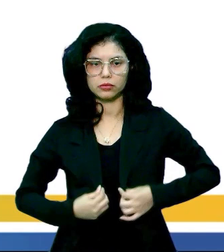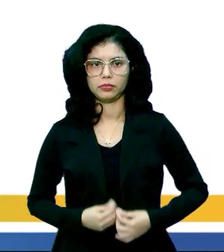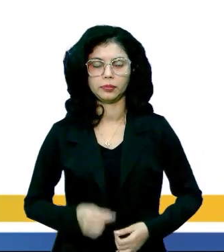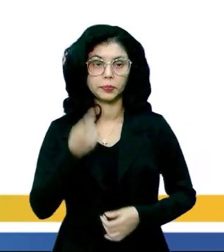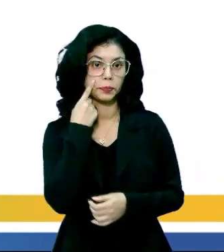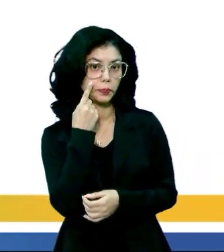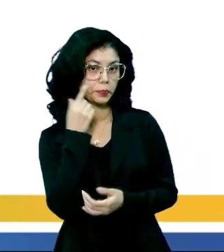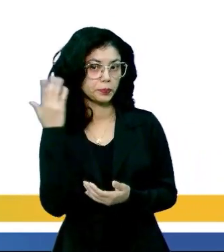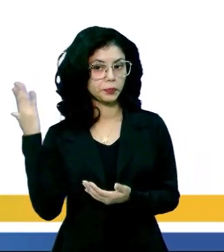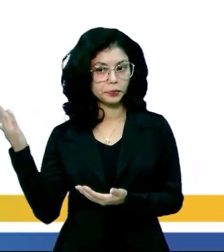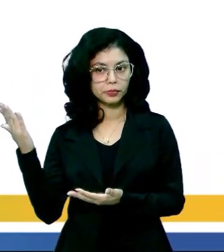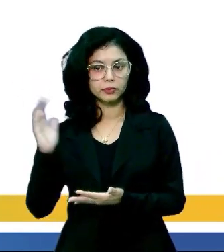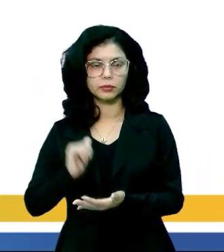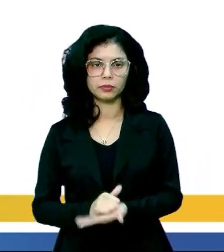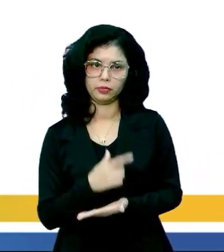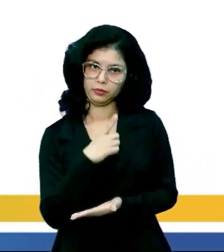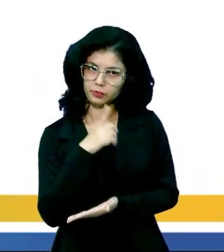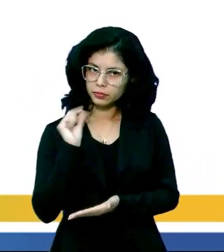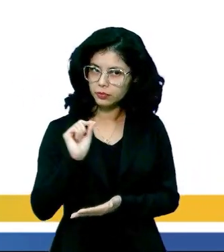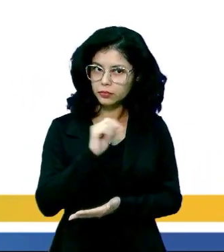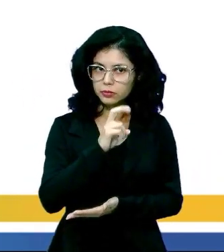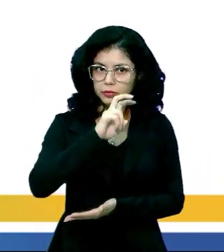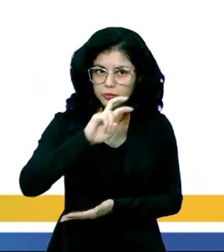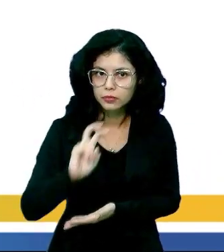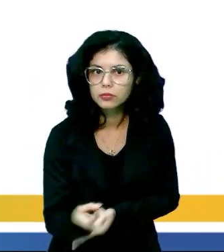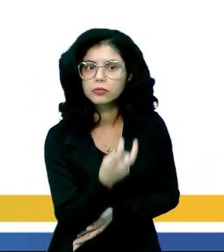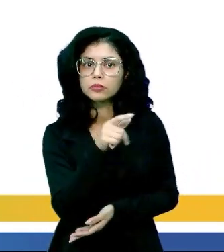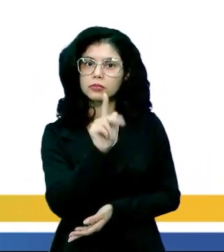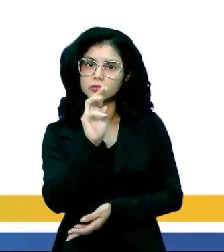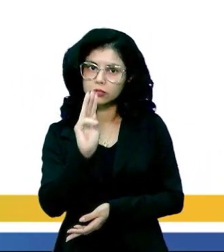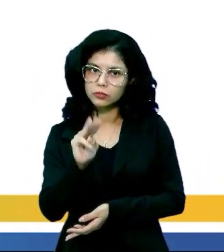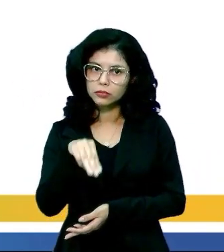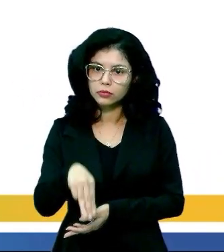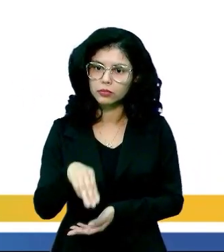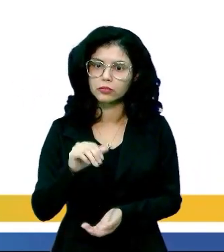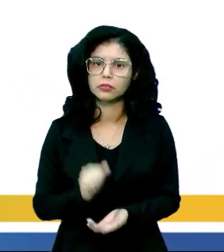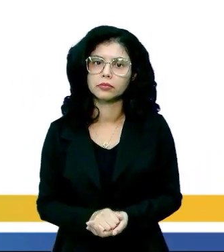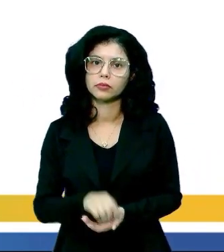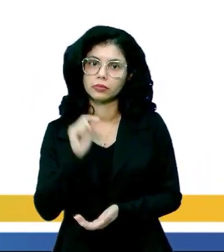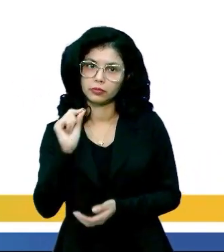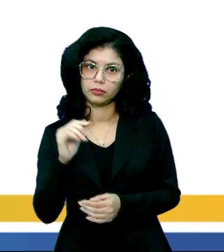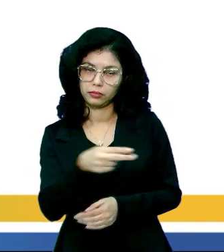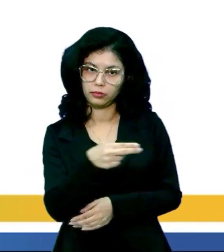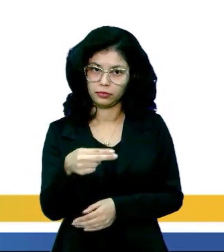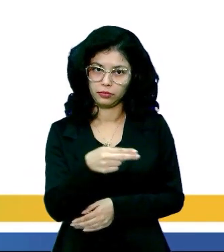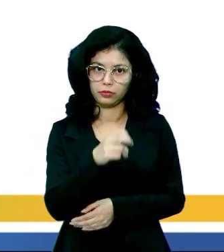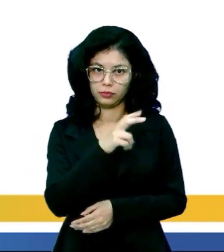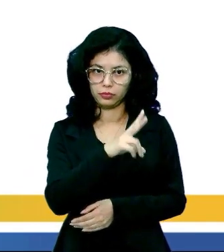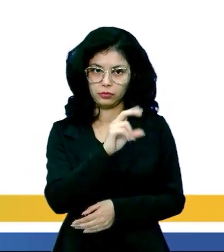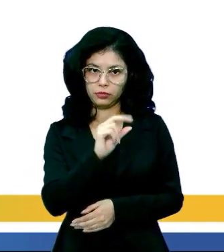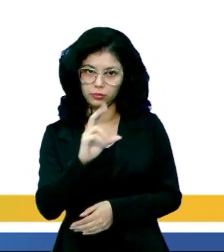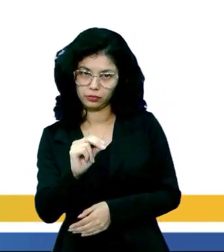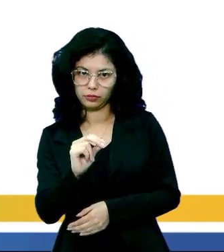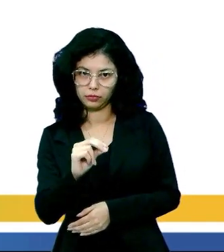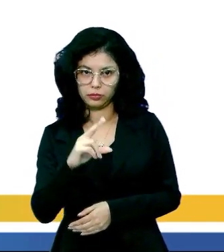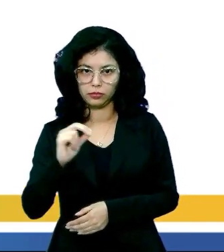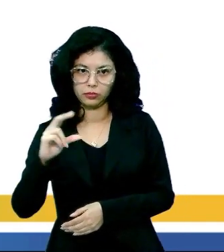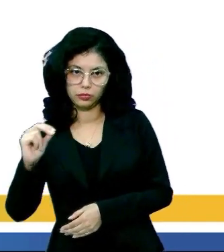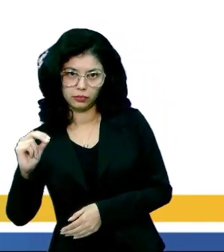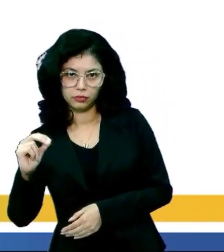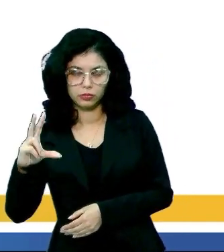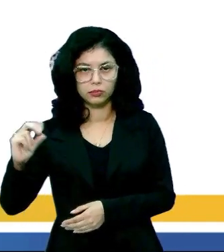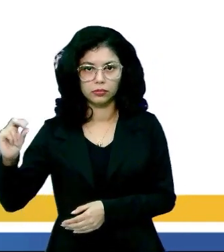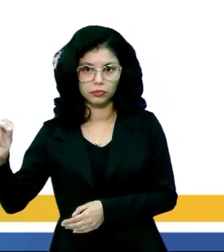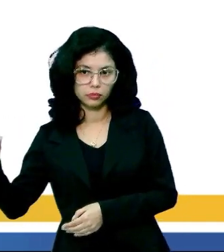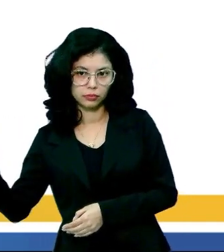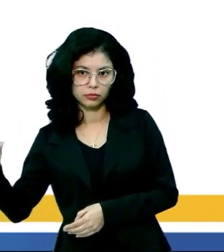Olha aí. Temos que 5.000 quilômetros é igual a 500